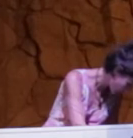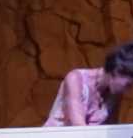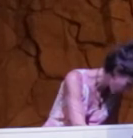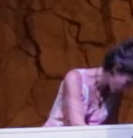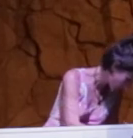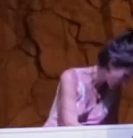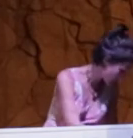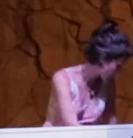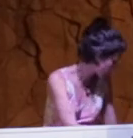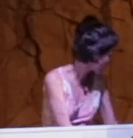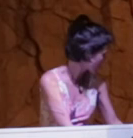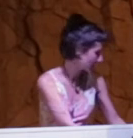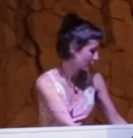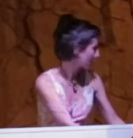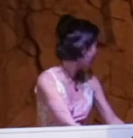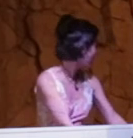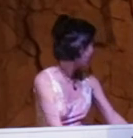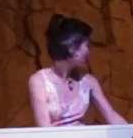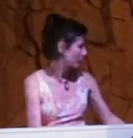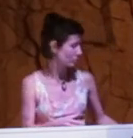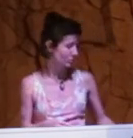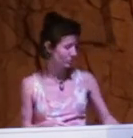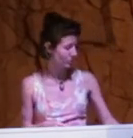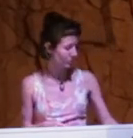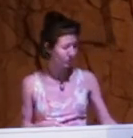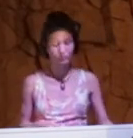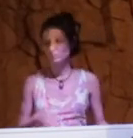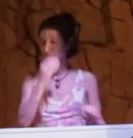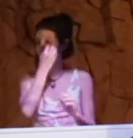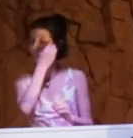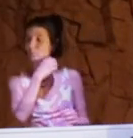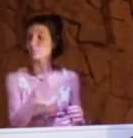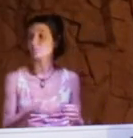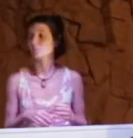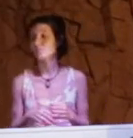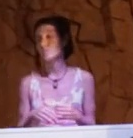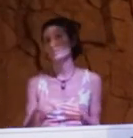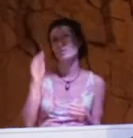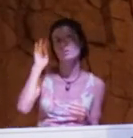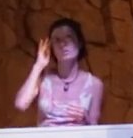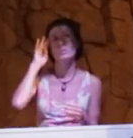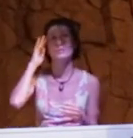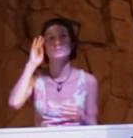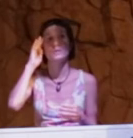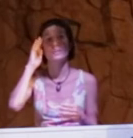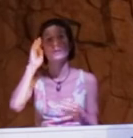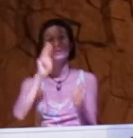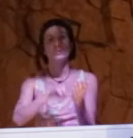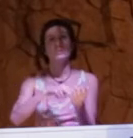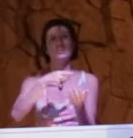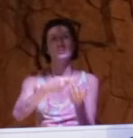né, resumindo isso, aí, grosso modo, seria mais ou menos pensamento de morte do autor, mas na literatura